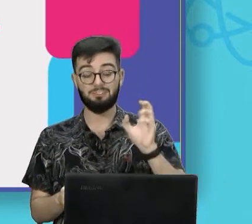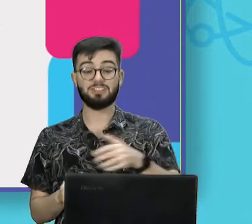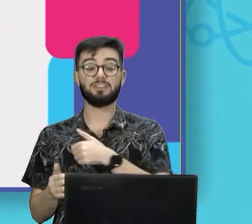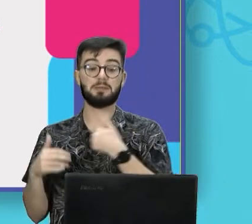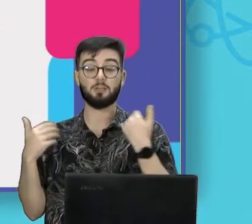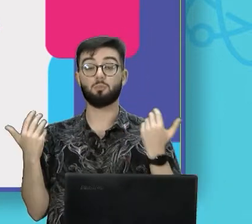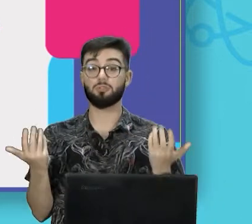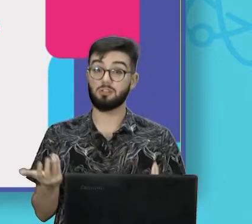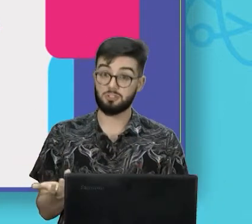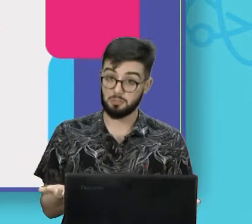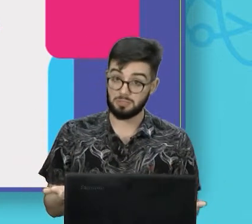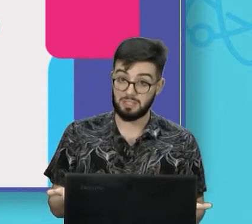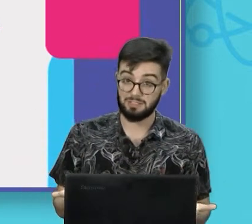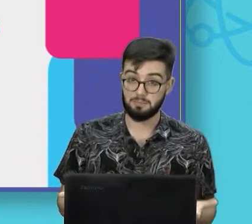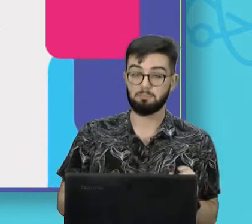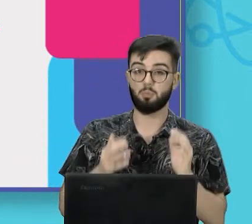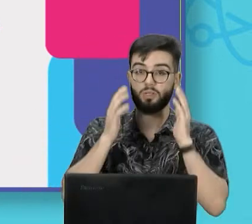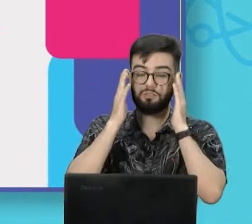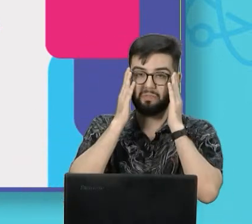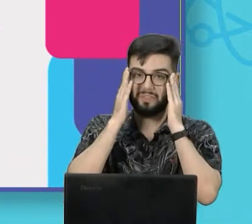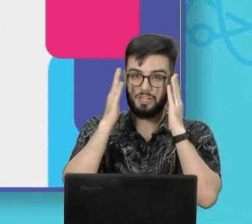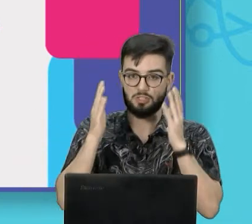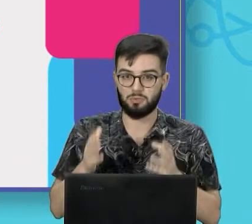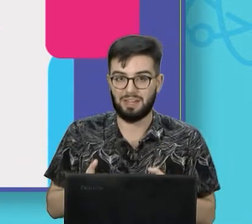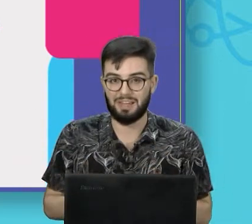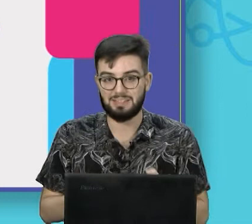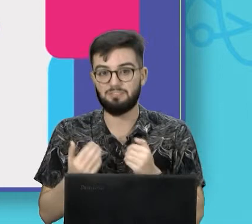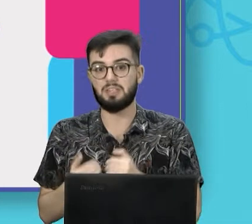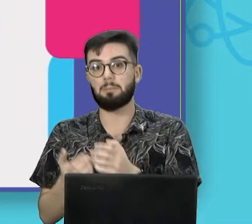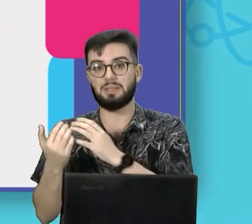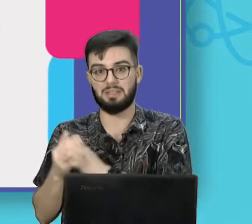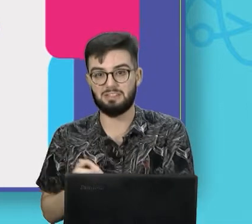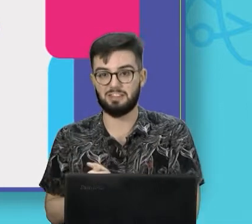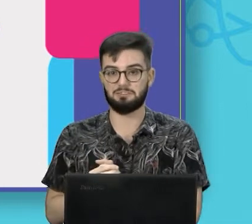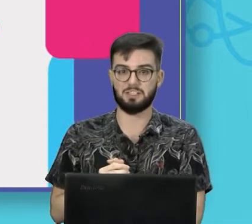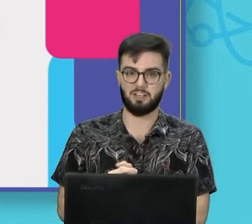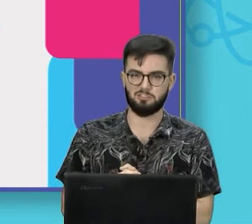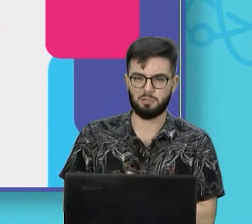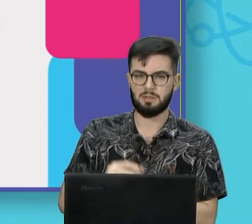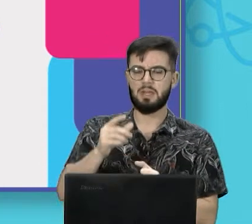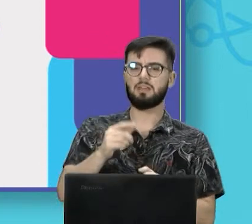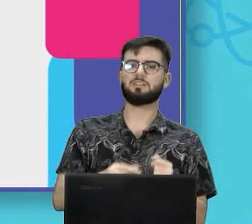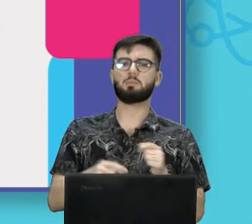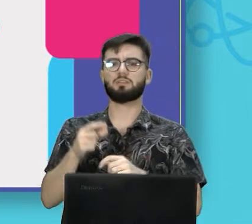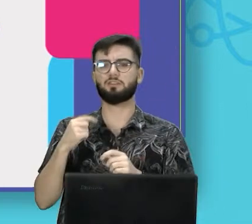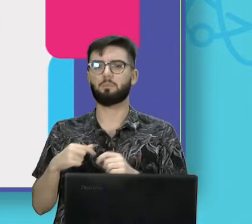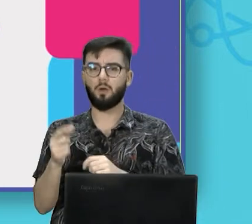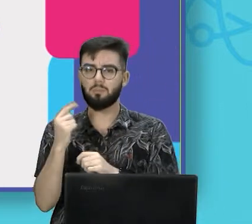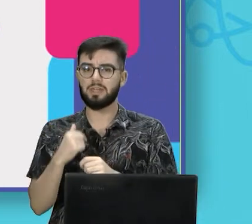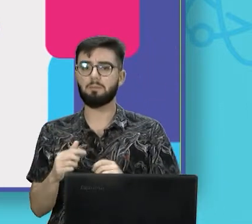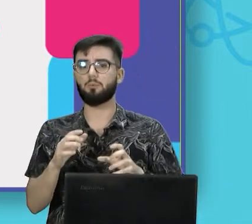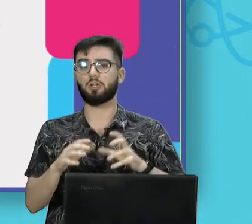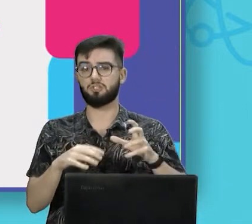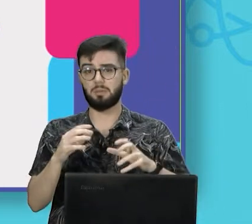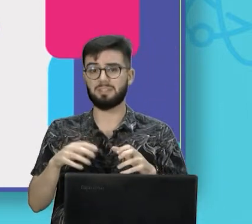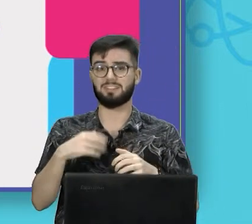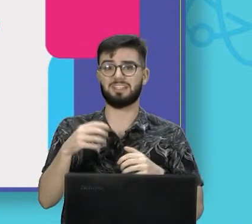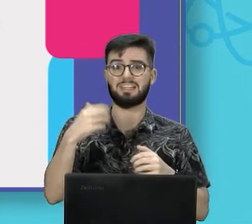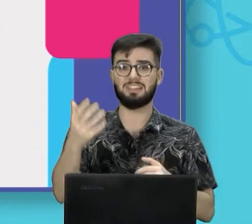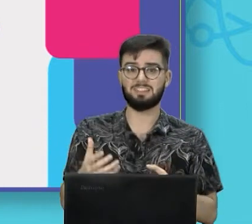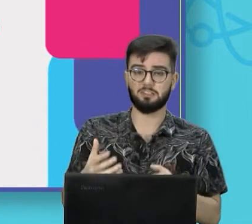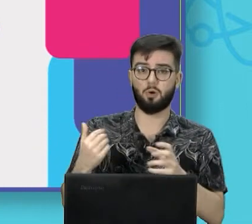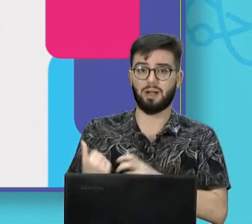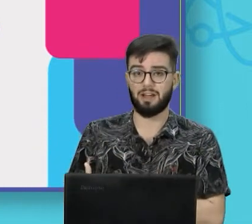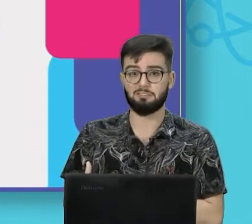ela vai ser inspirado no modelo estadunidense por isso essa questão da relativa Independência e as federações e depois vai ser um problema porque